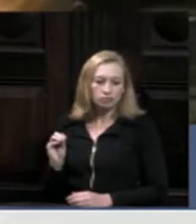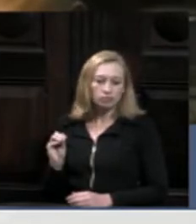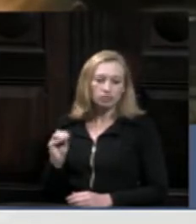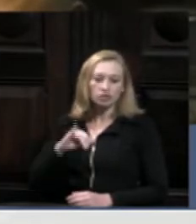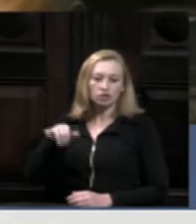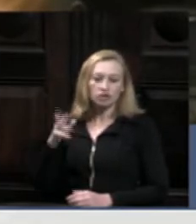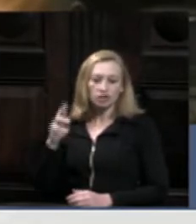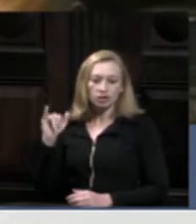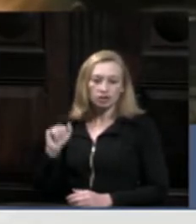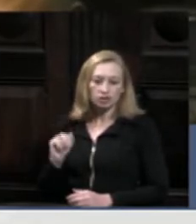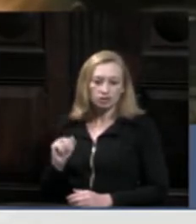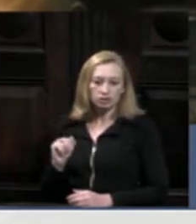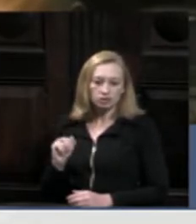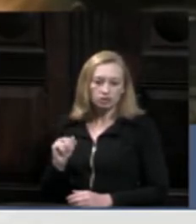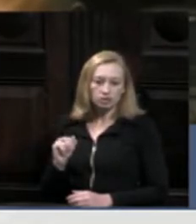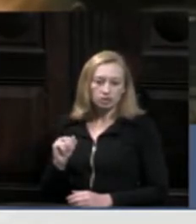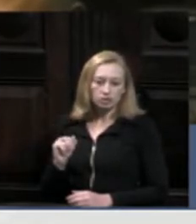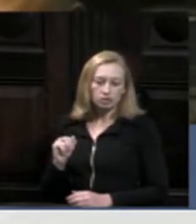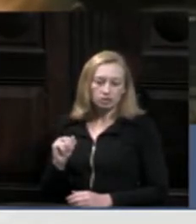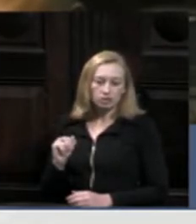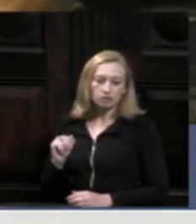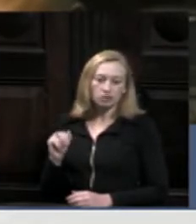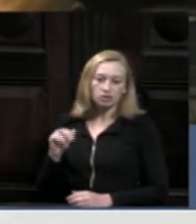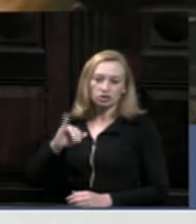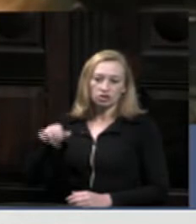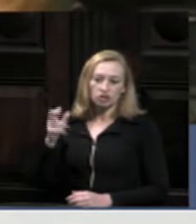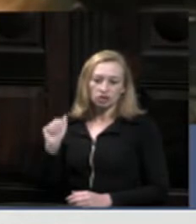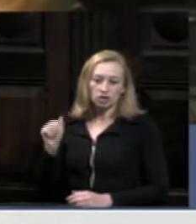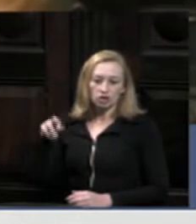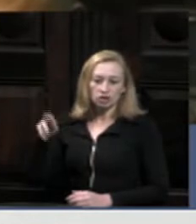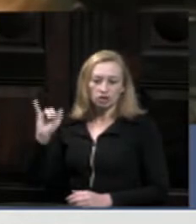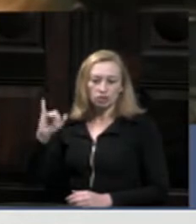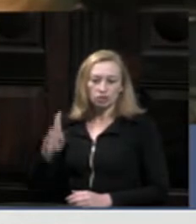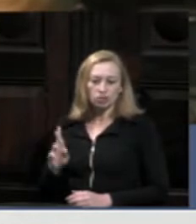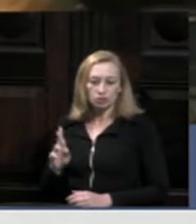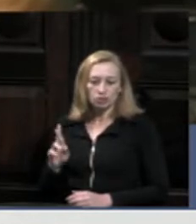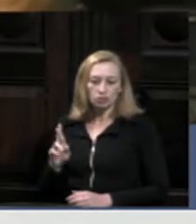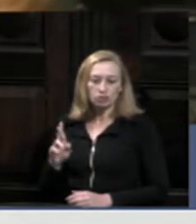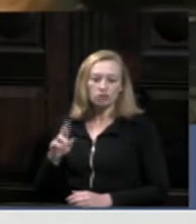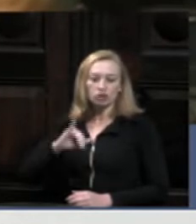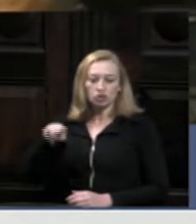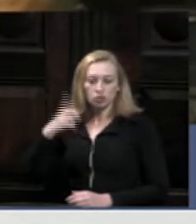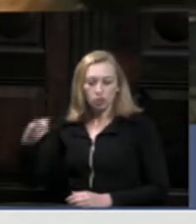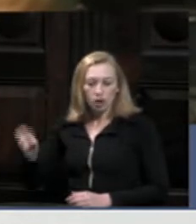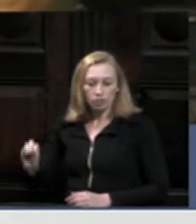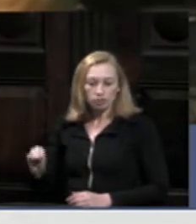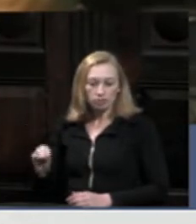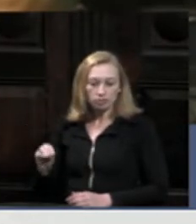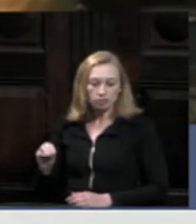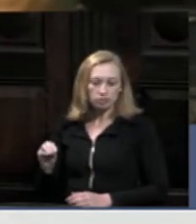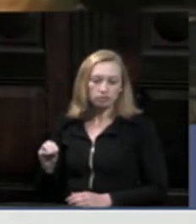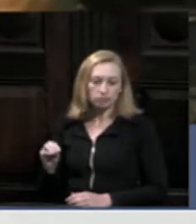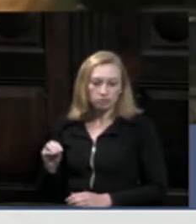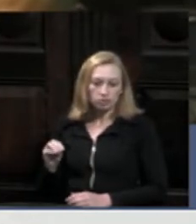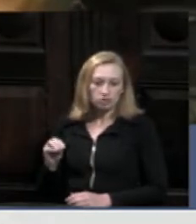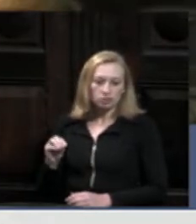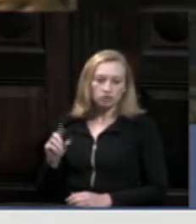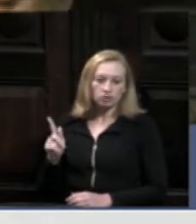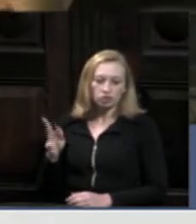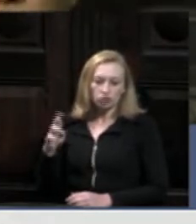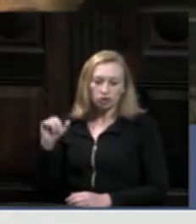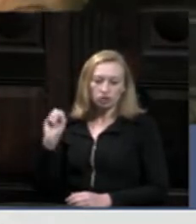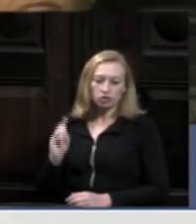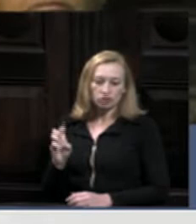Jair Bittencourt. Deputado Jânio Mendes. Deputado João Peixoto. Deputado Jorge Felipe